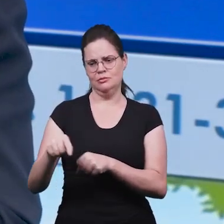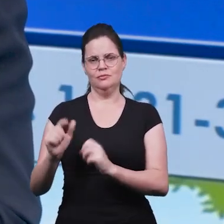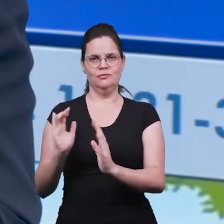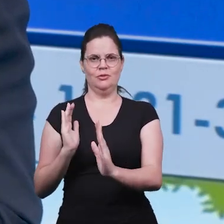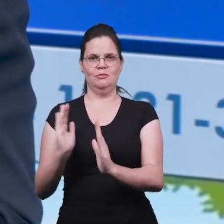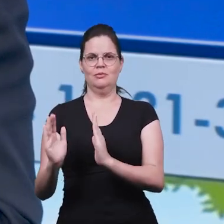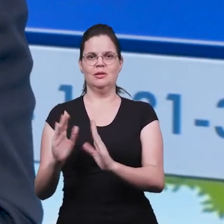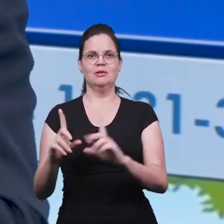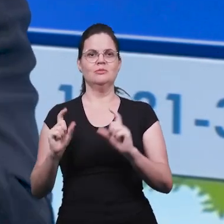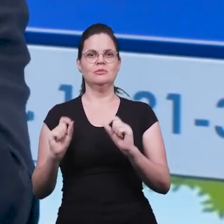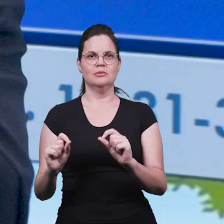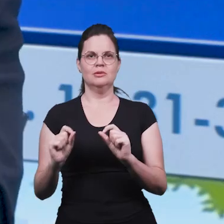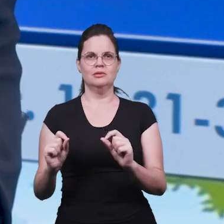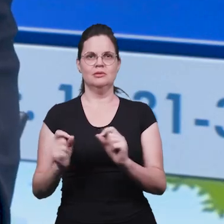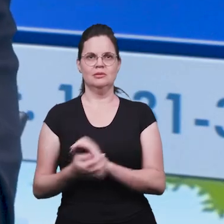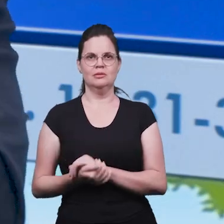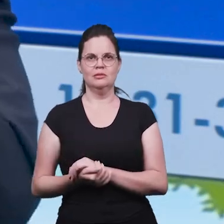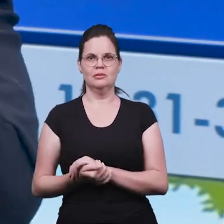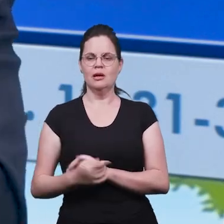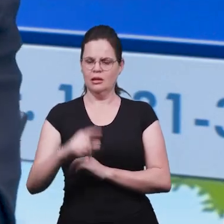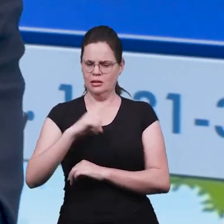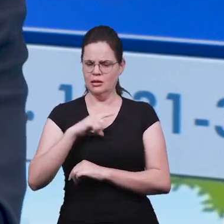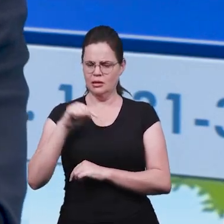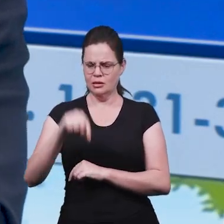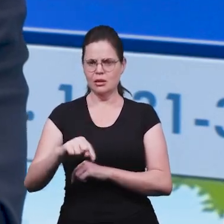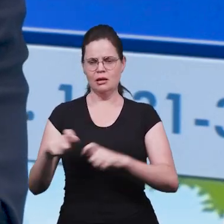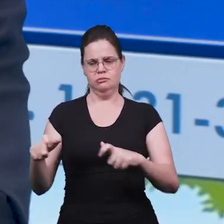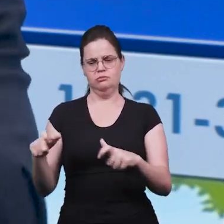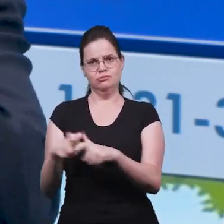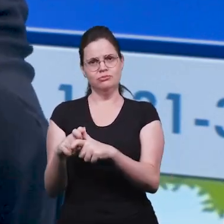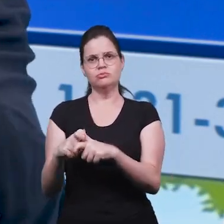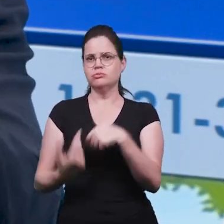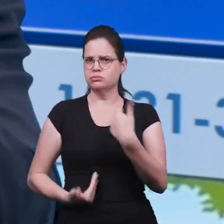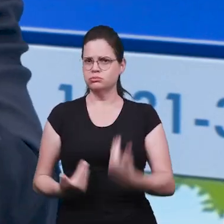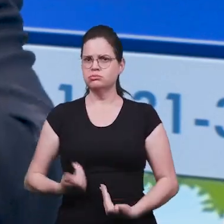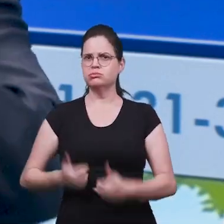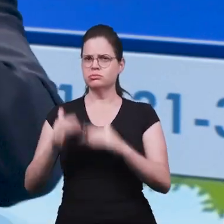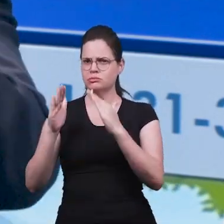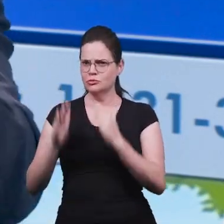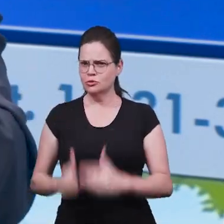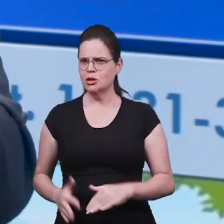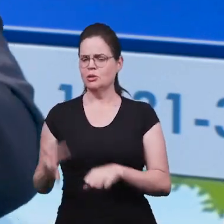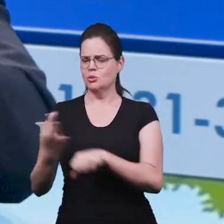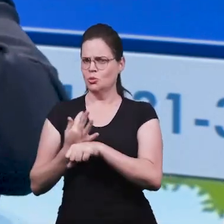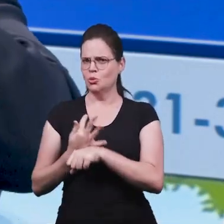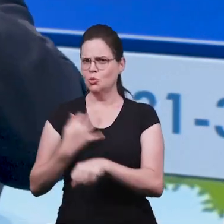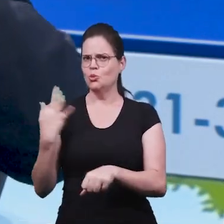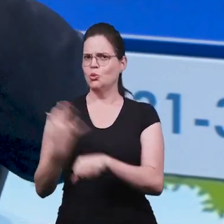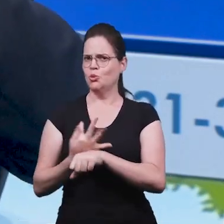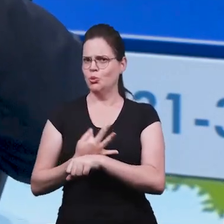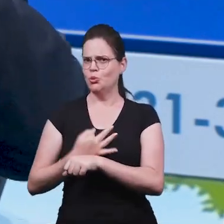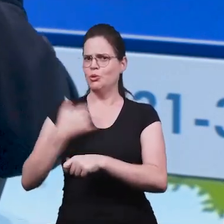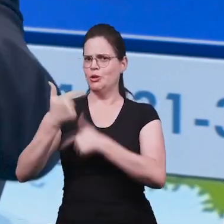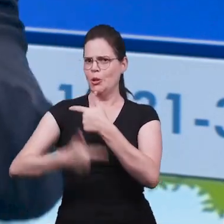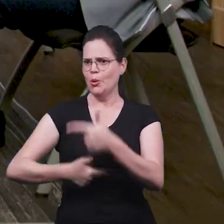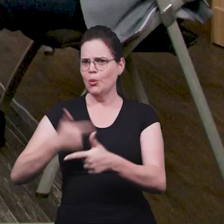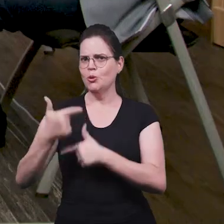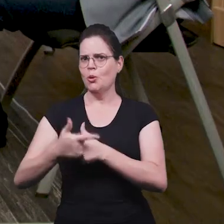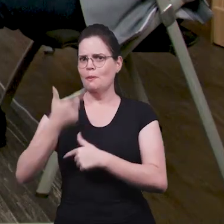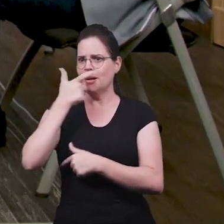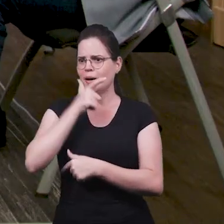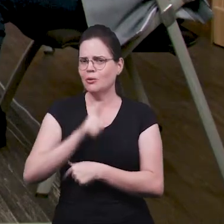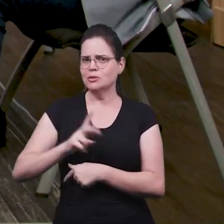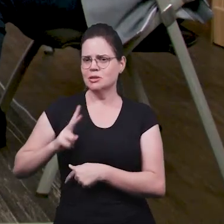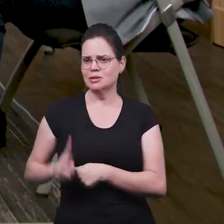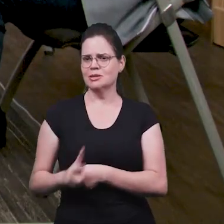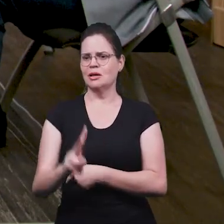período onde teve um restante fiel que lutou para manter, pela verdade,